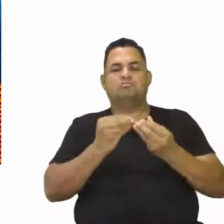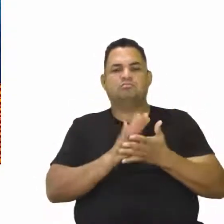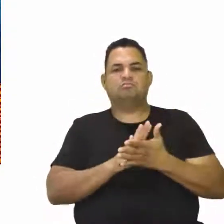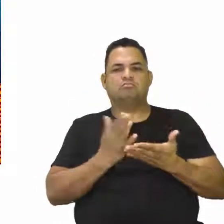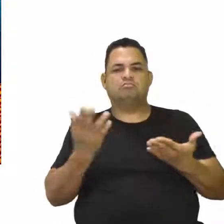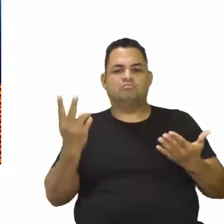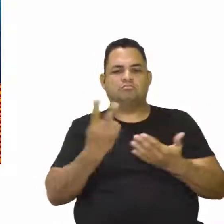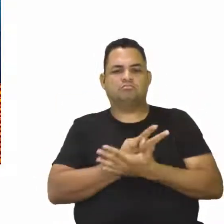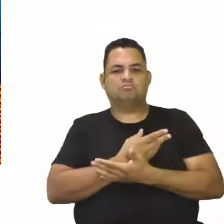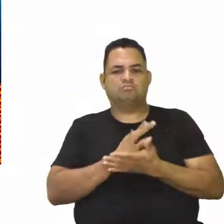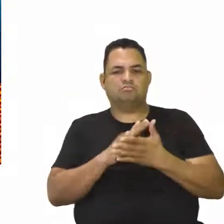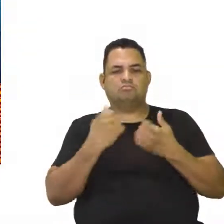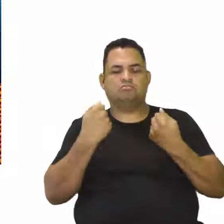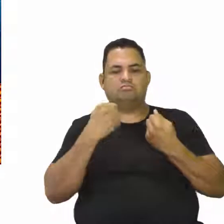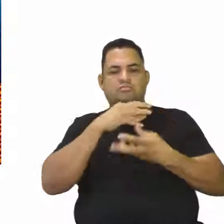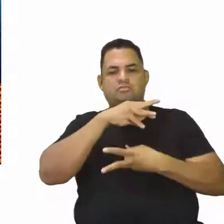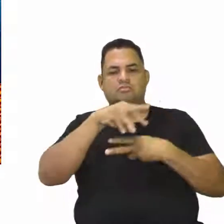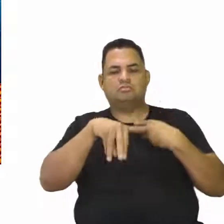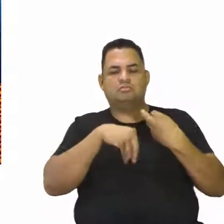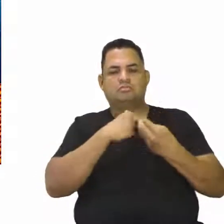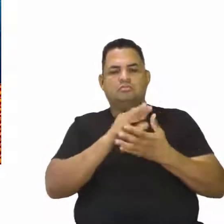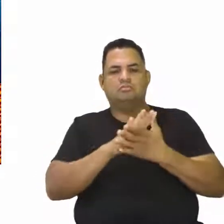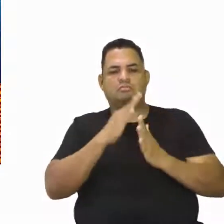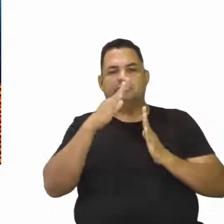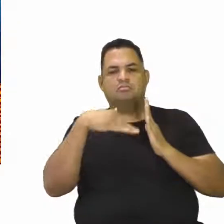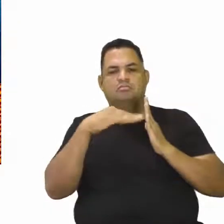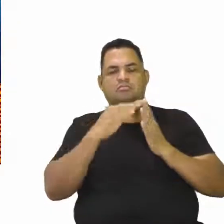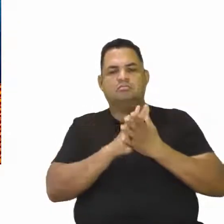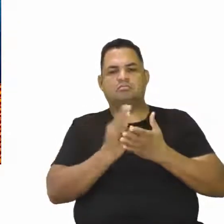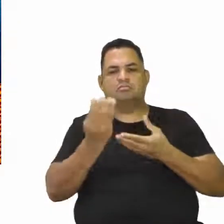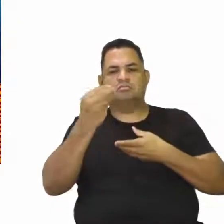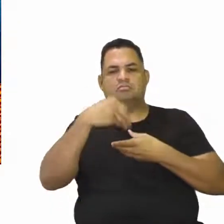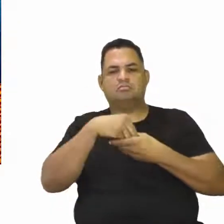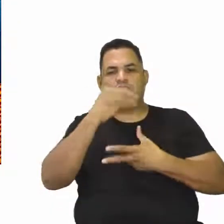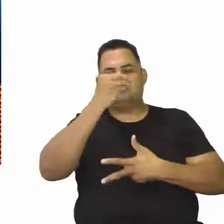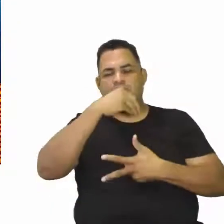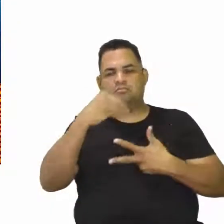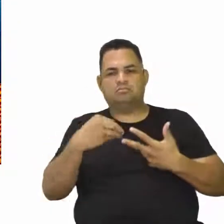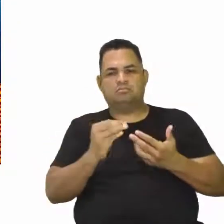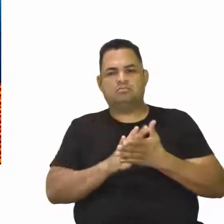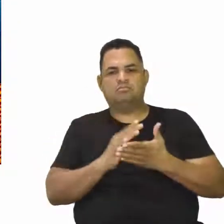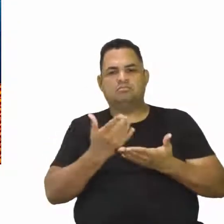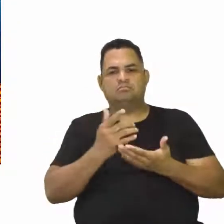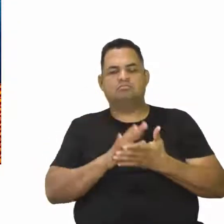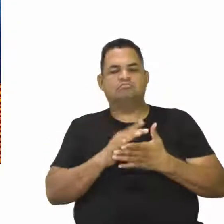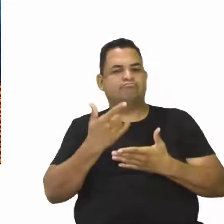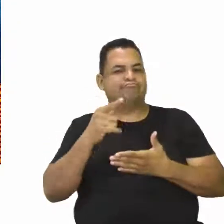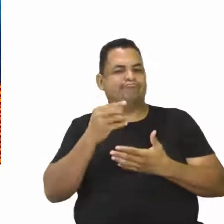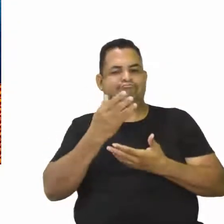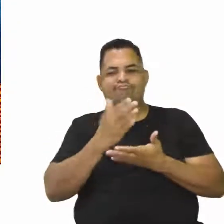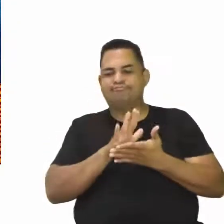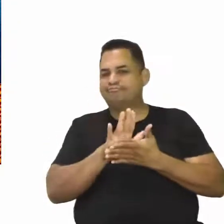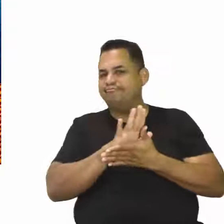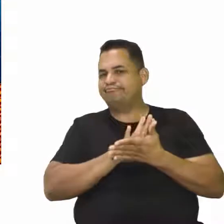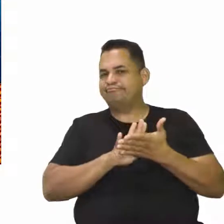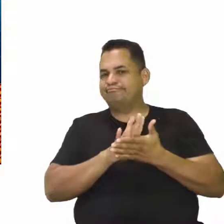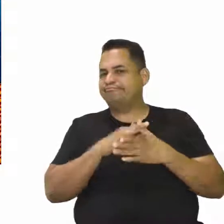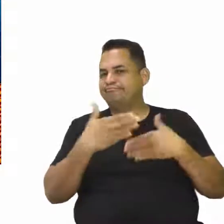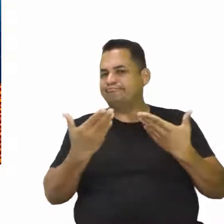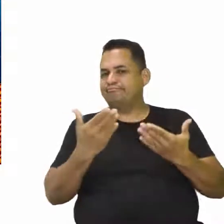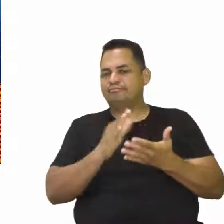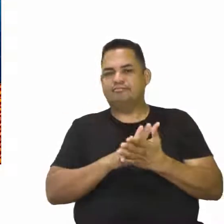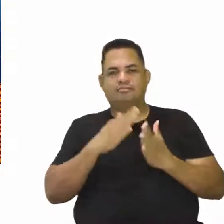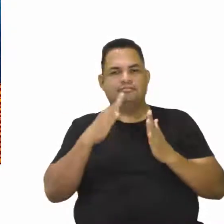essa situação que pode envolver uma pintura dentro do Enem. Sem texto, sem nada. Porque a pintura, ela é o